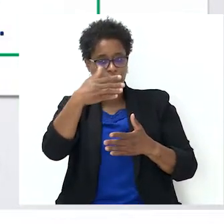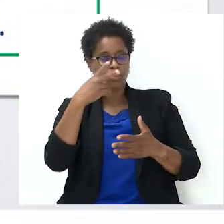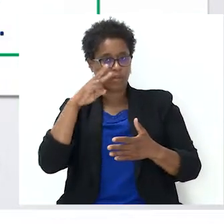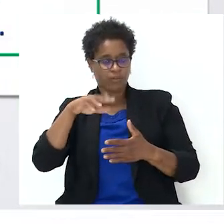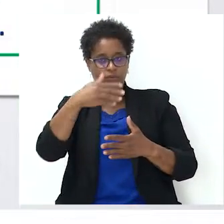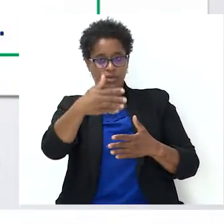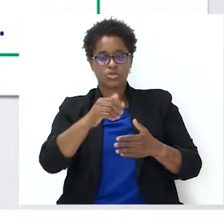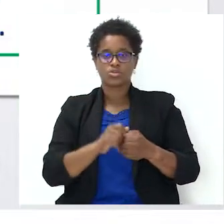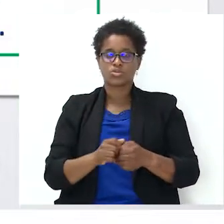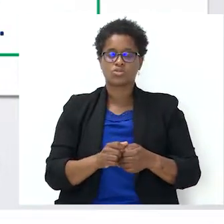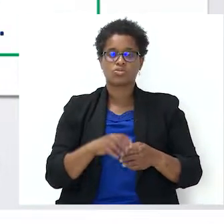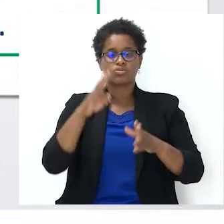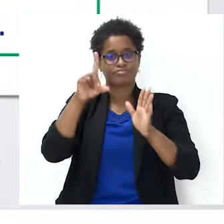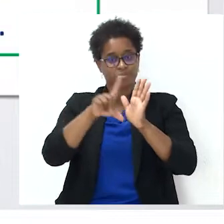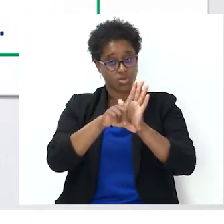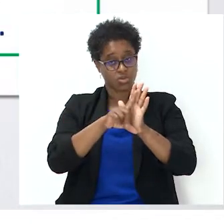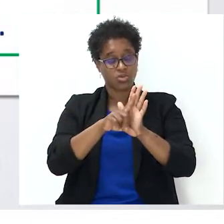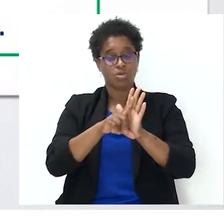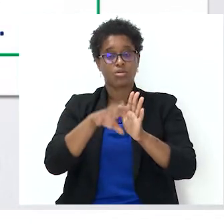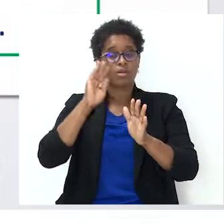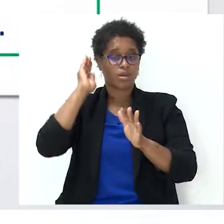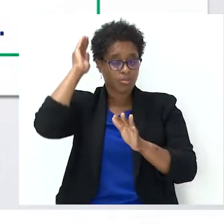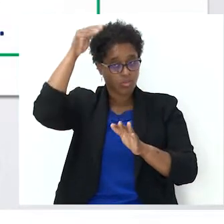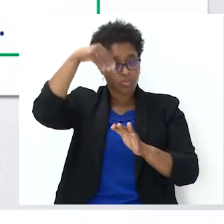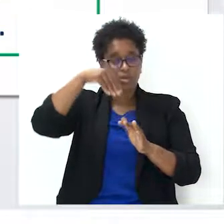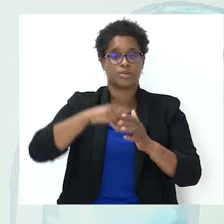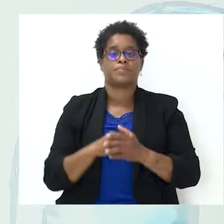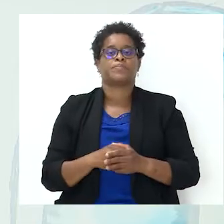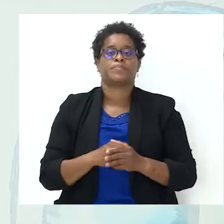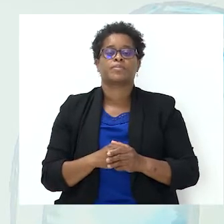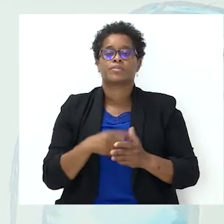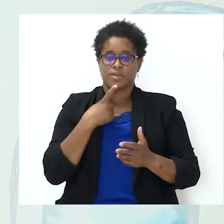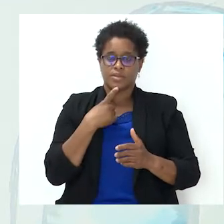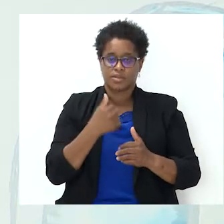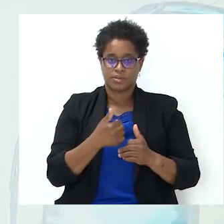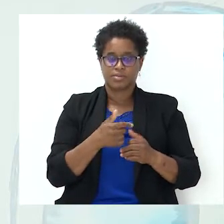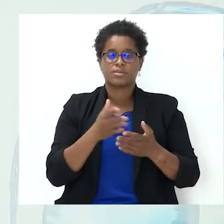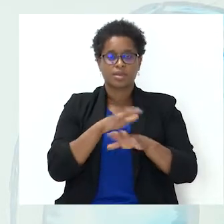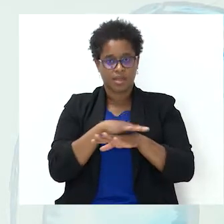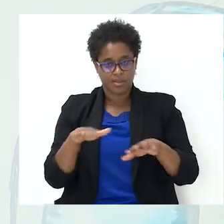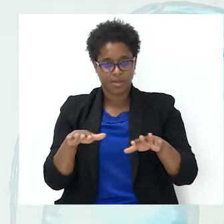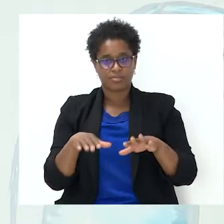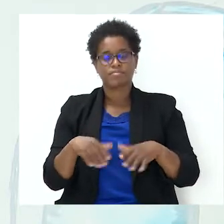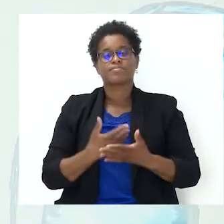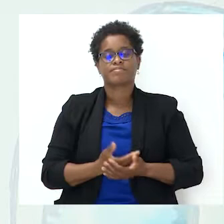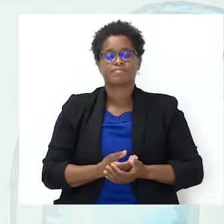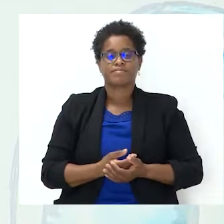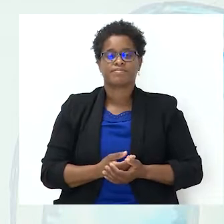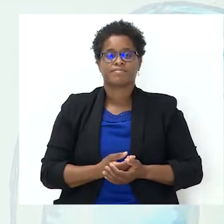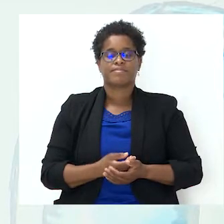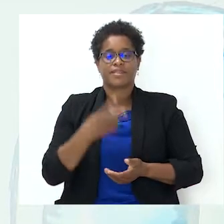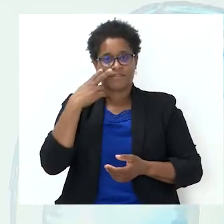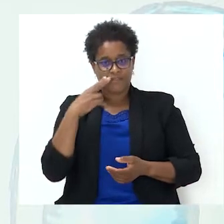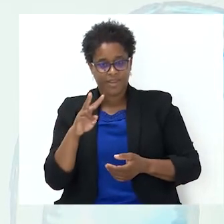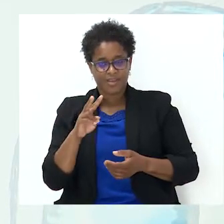na Constituição da República. Bem, já acabamos de